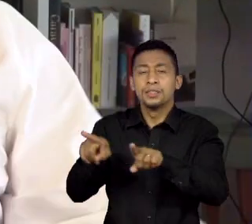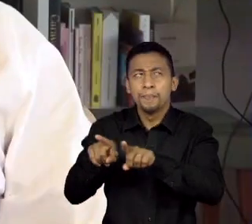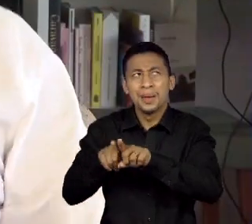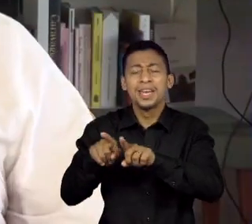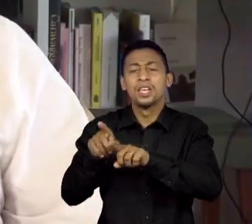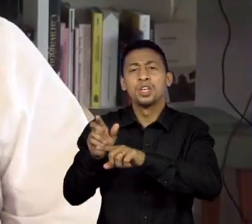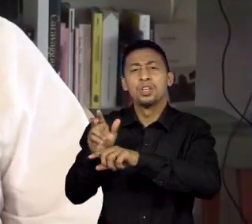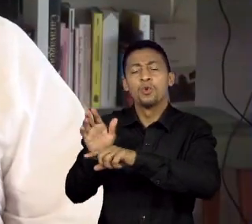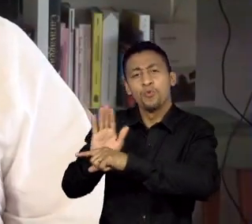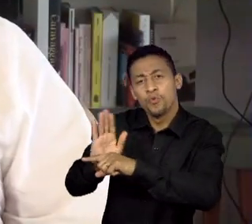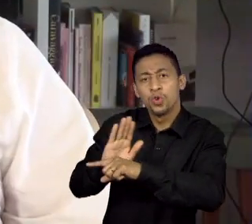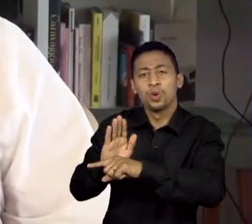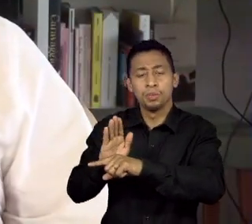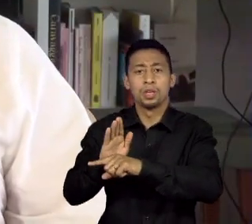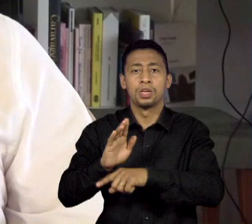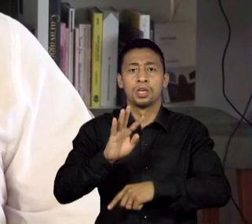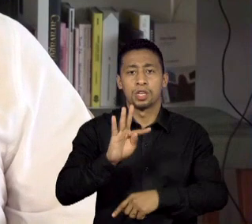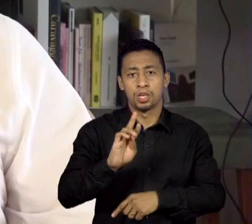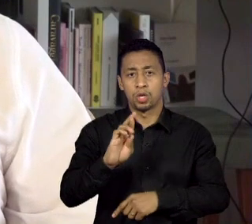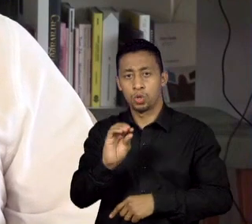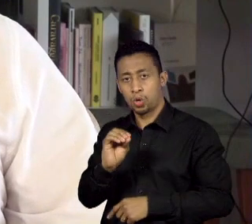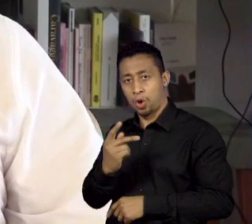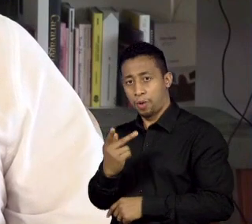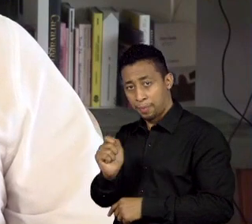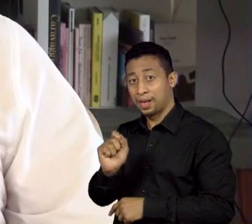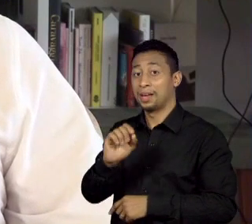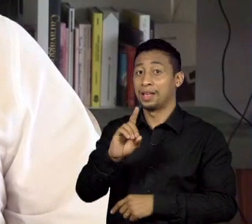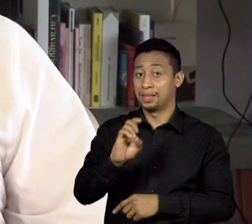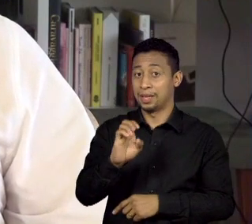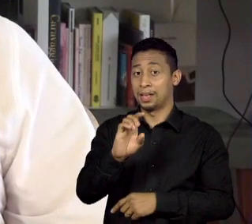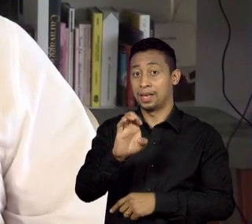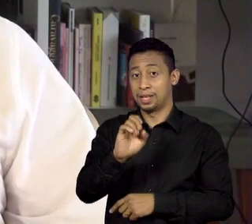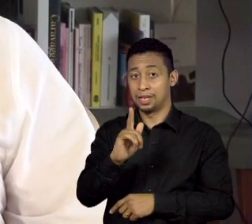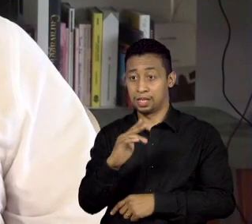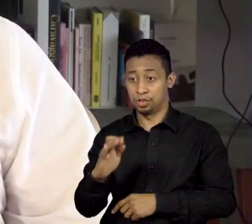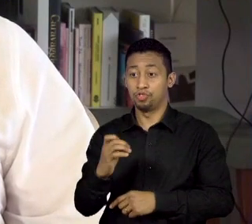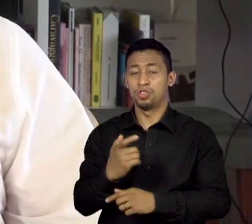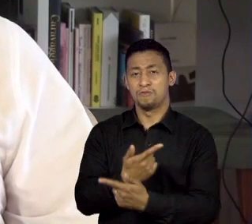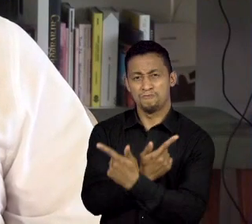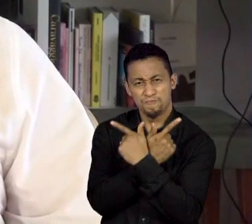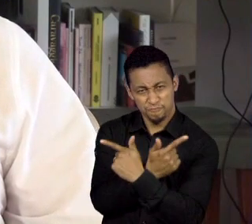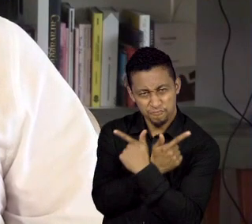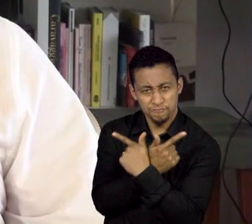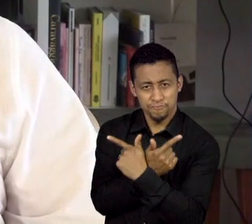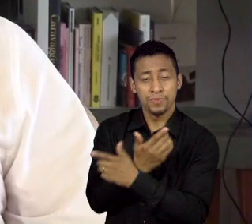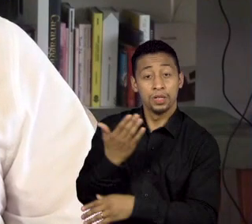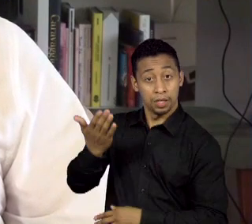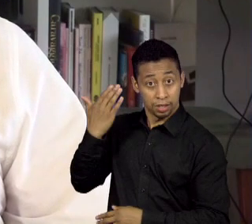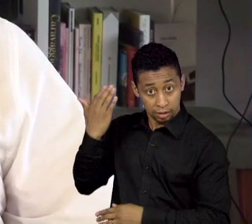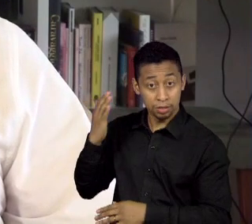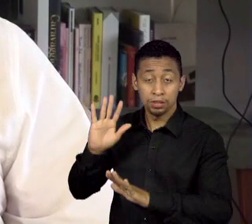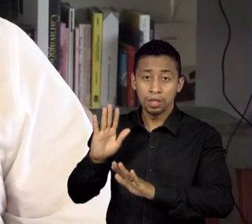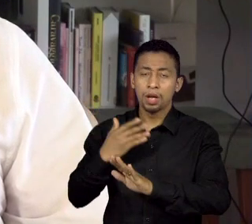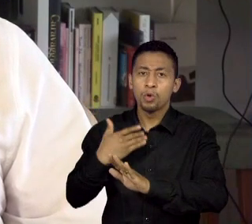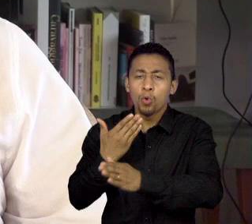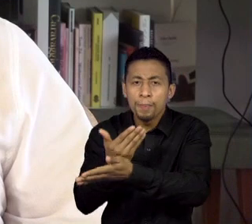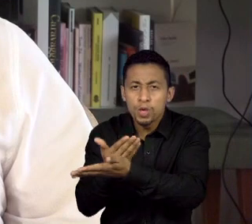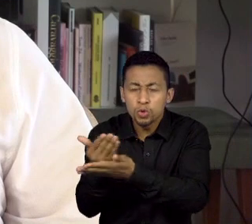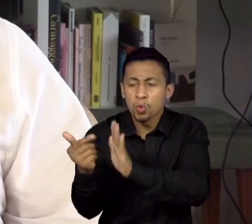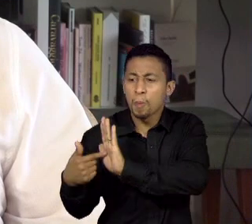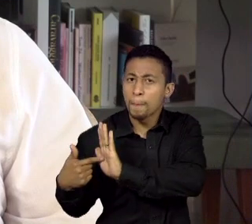eu mencionei antes, do Cidade de Deus, eu acho que foi uma grande descoberta, né, a periferia,